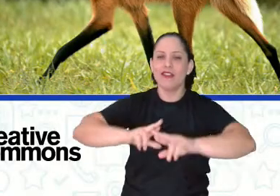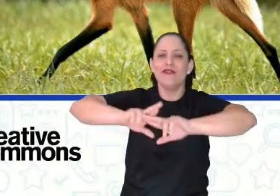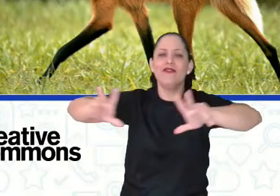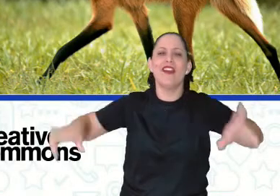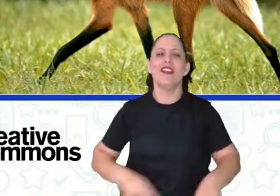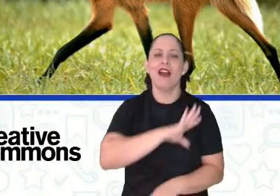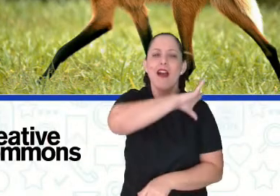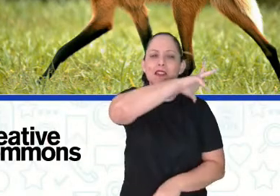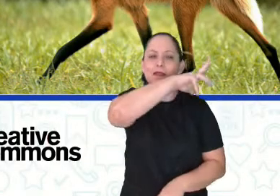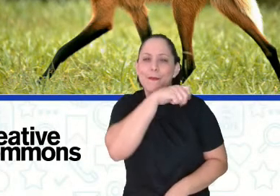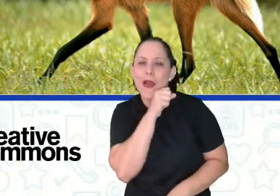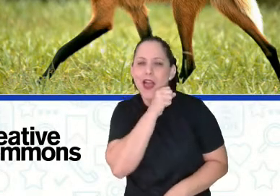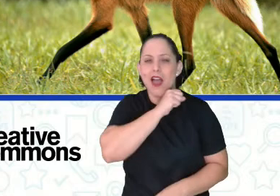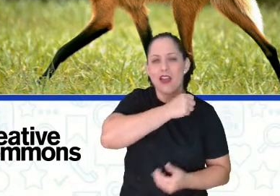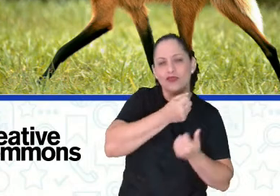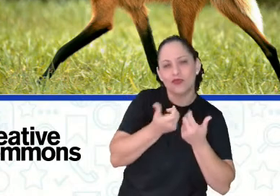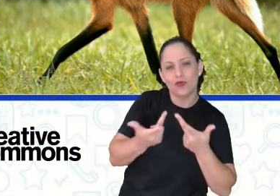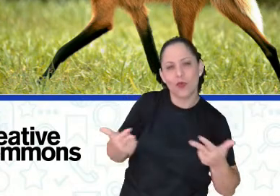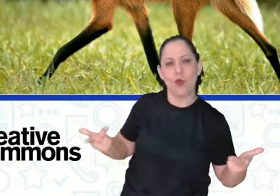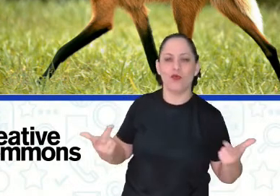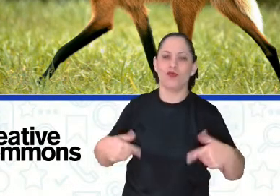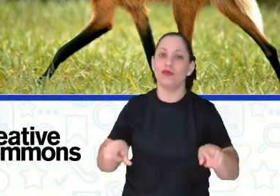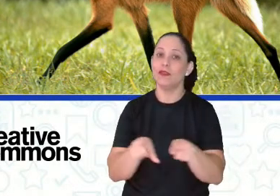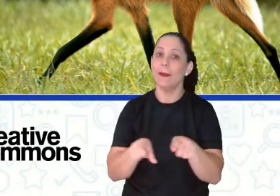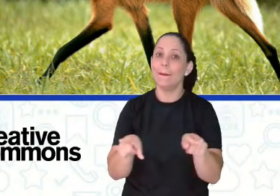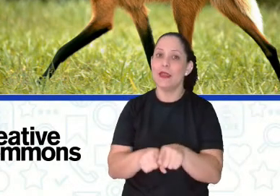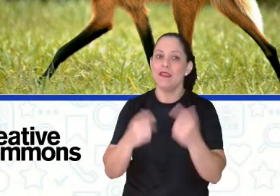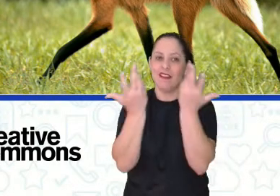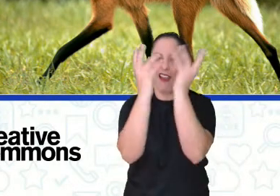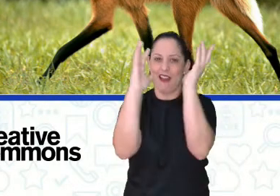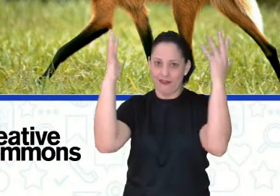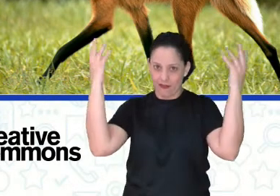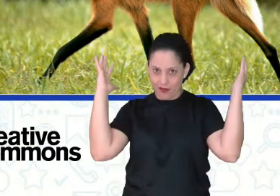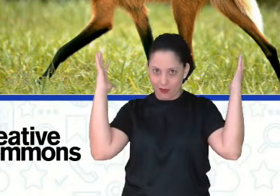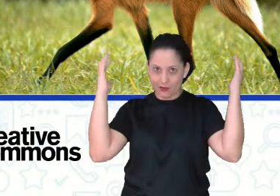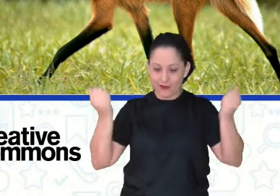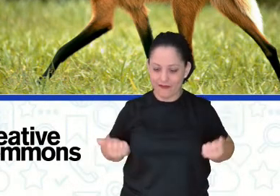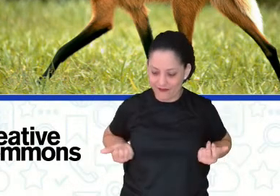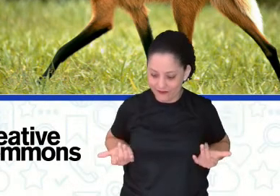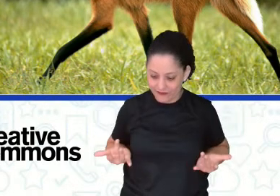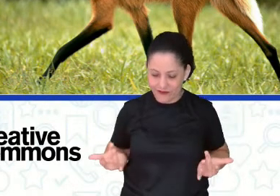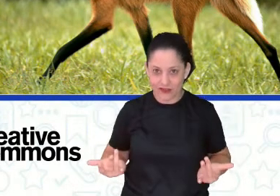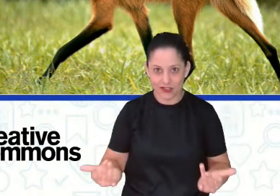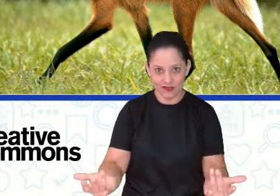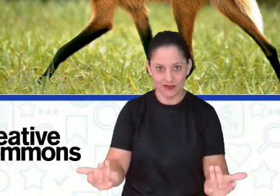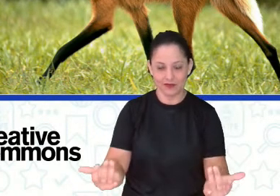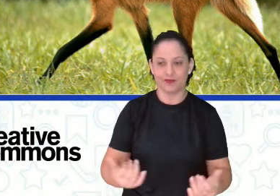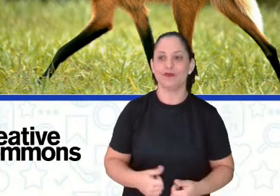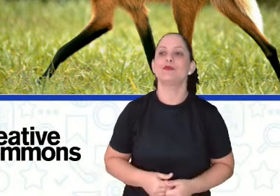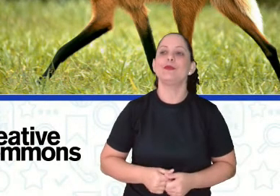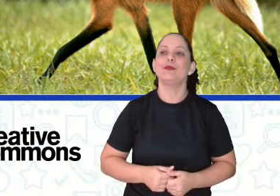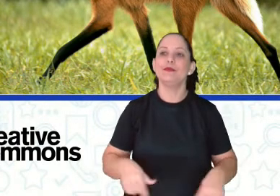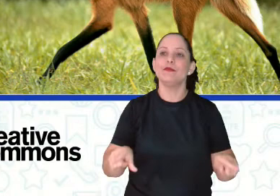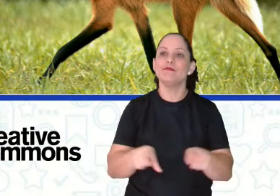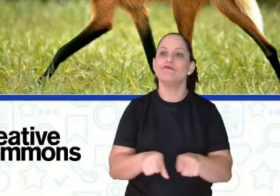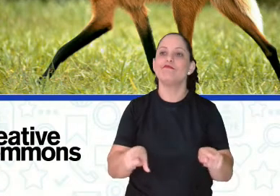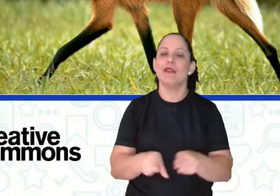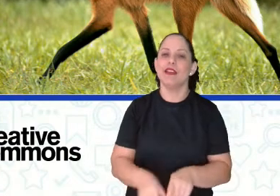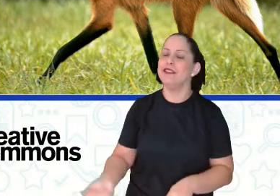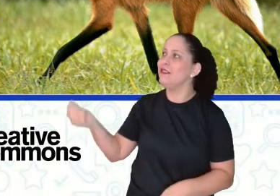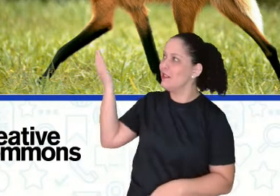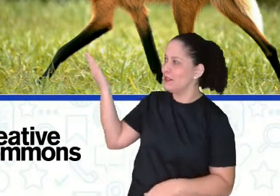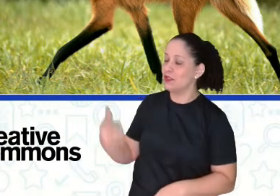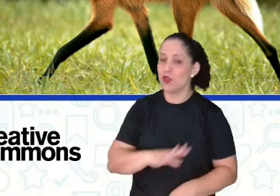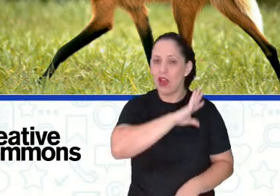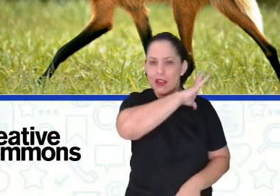vocês que a gente está mostrando sempre a flora, porque primeiro vem essa representação de vegetal. Depois é que os